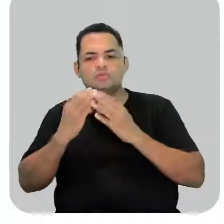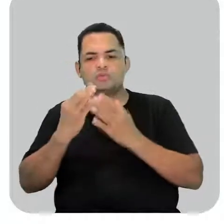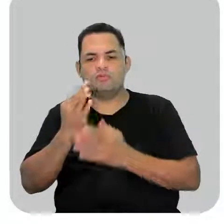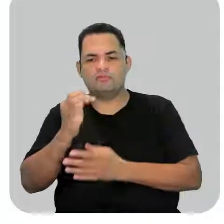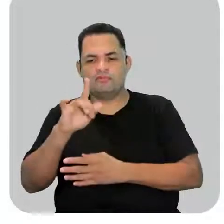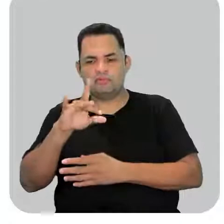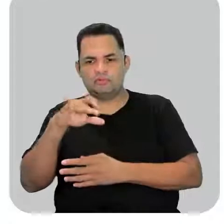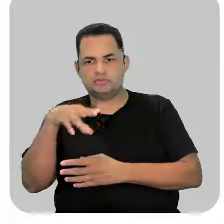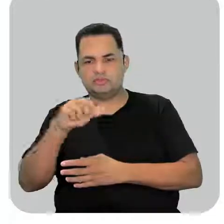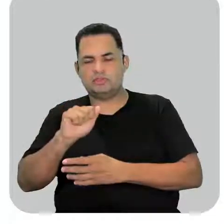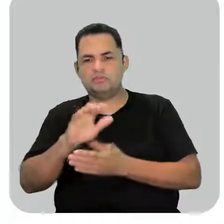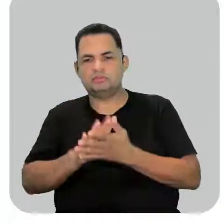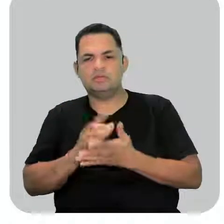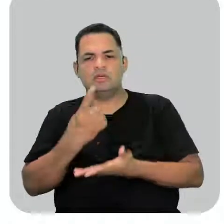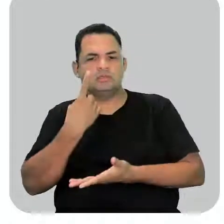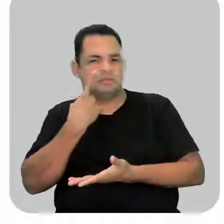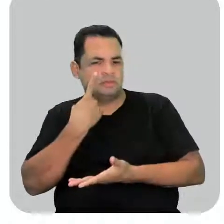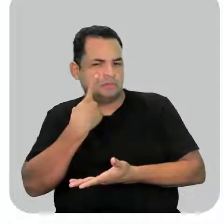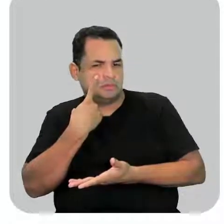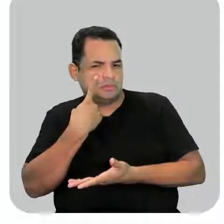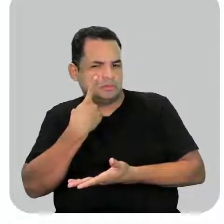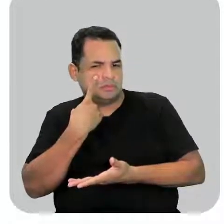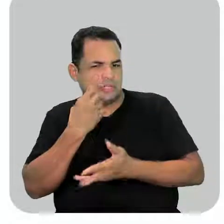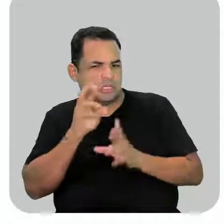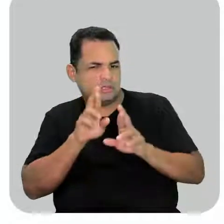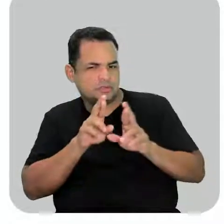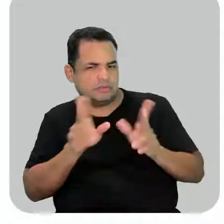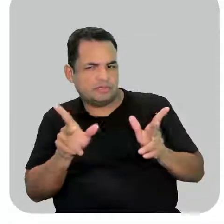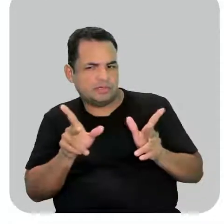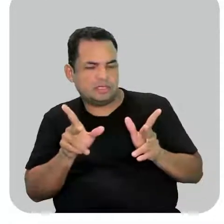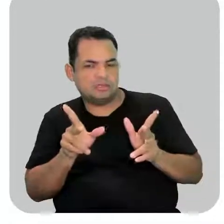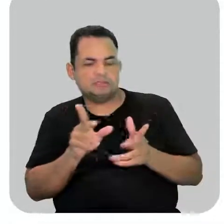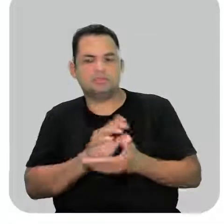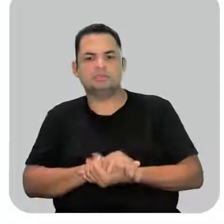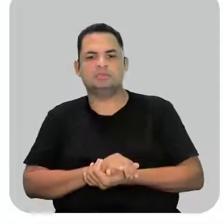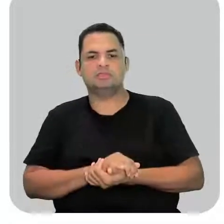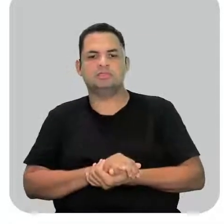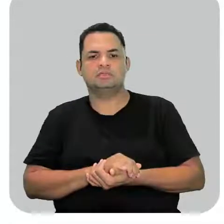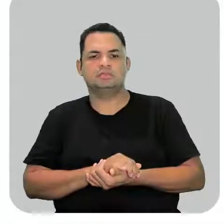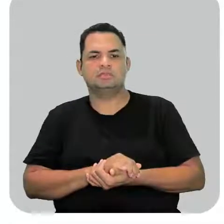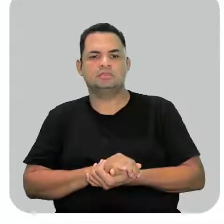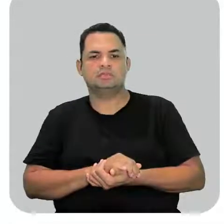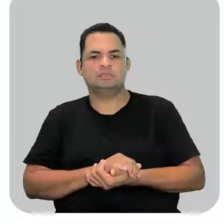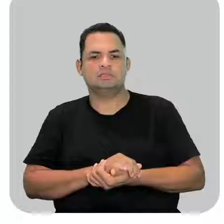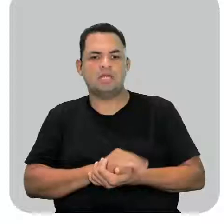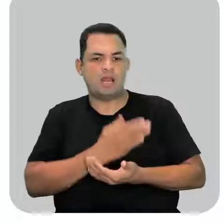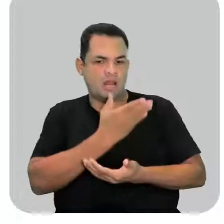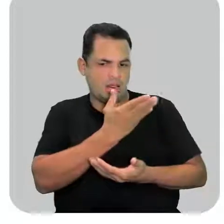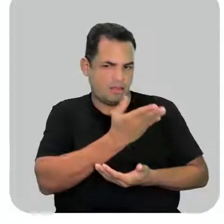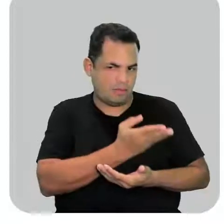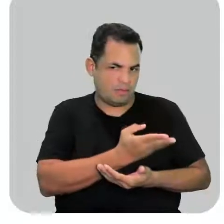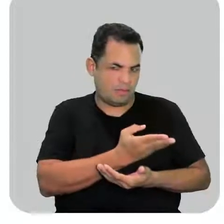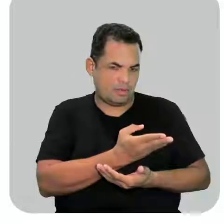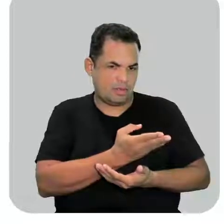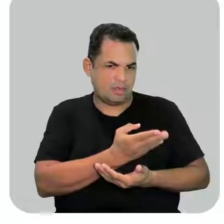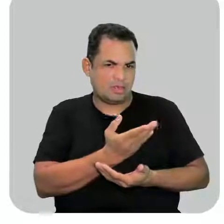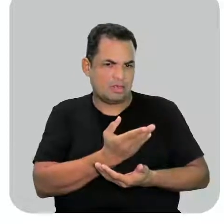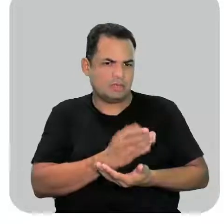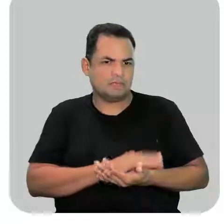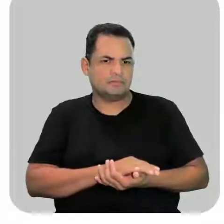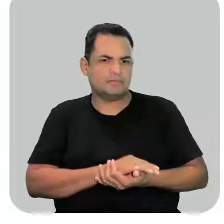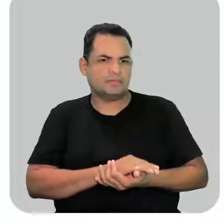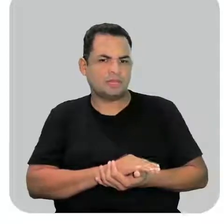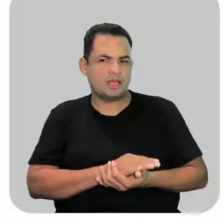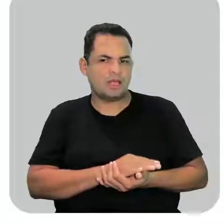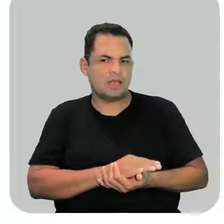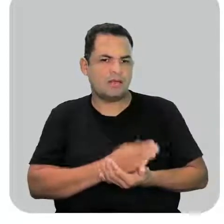gente for observar aqui, ó, a diferença de uma para outra, nas isonitrilas, as ligações